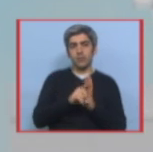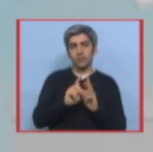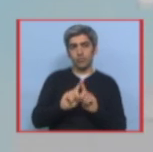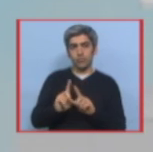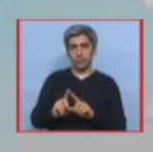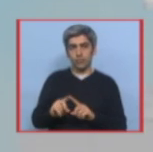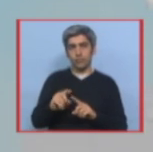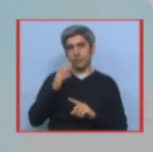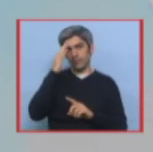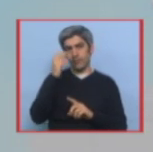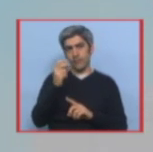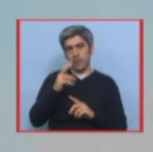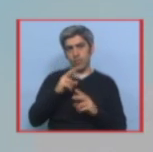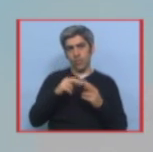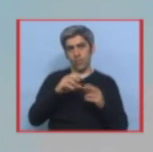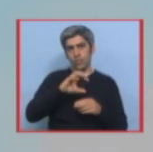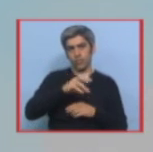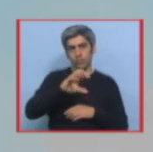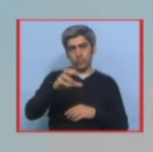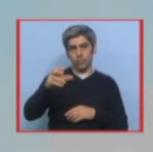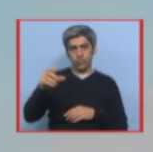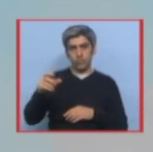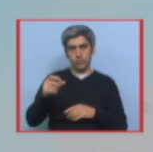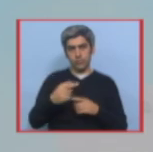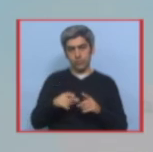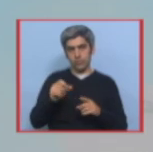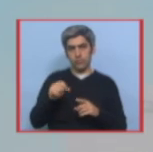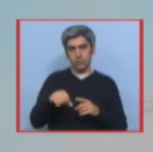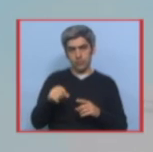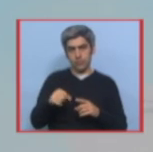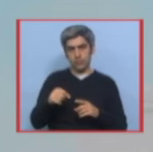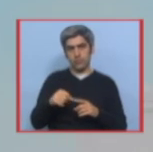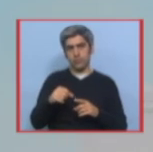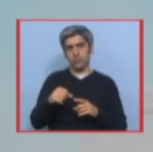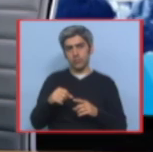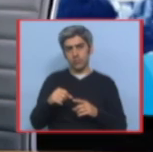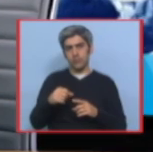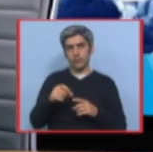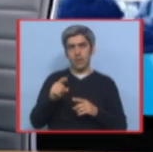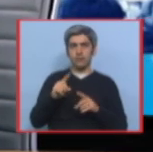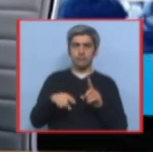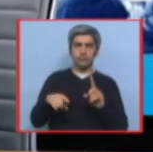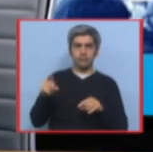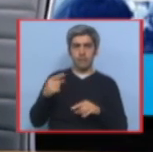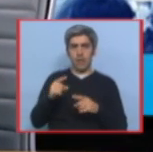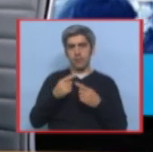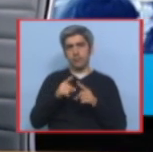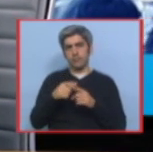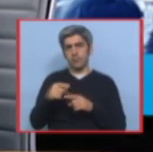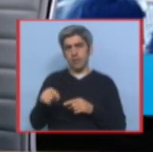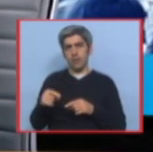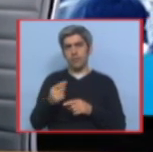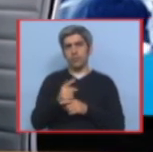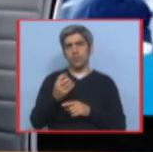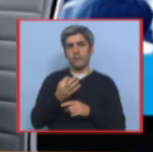legislativo prevê os vários concelhos e considera de forma diferente cada um dos concelhos. Vai diferenciando, há uma diferenciação, porque de